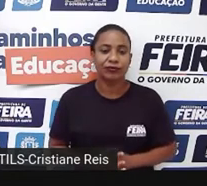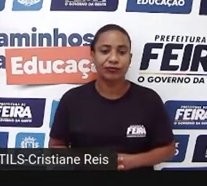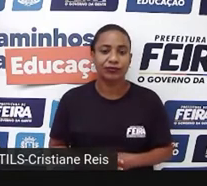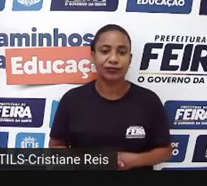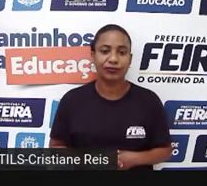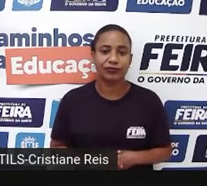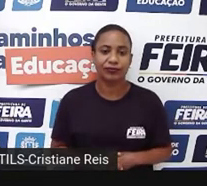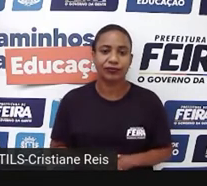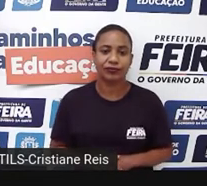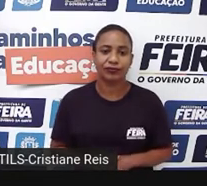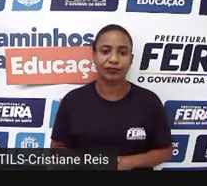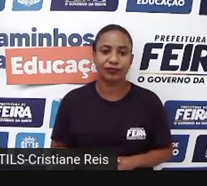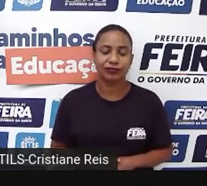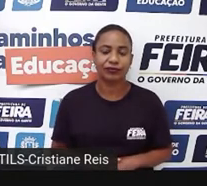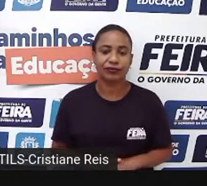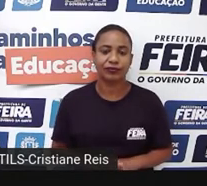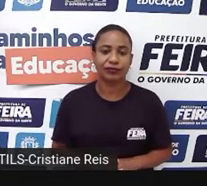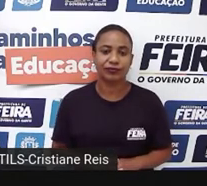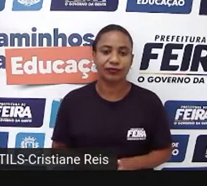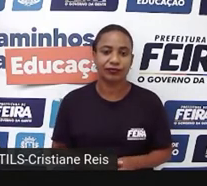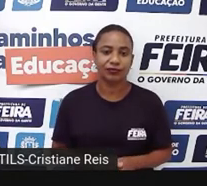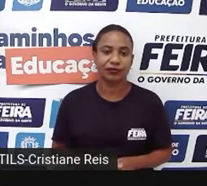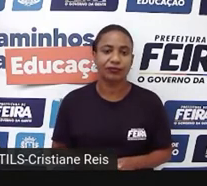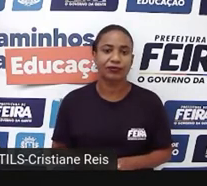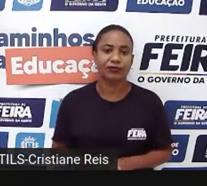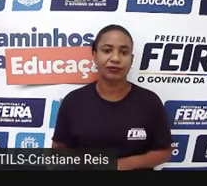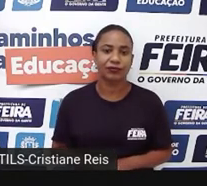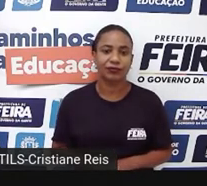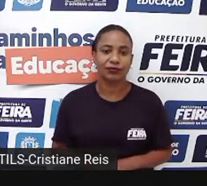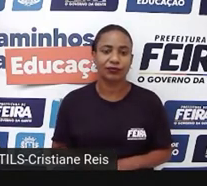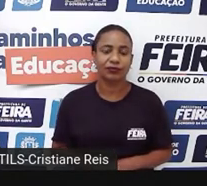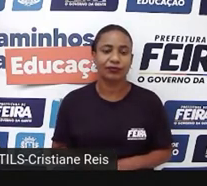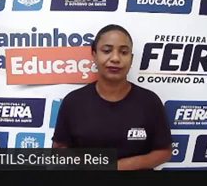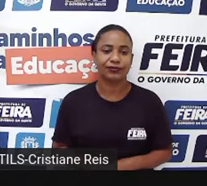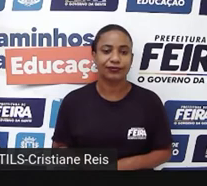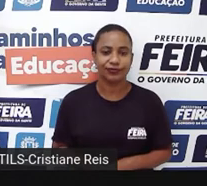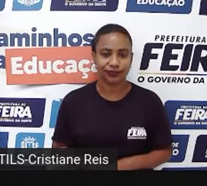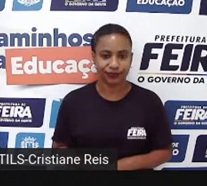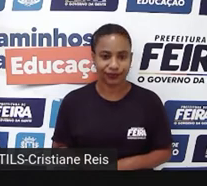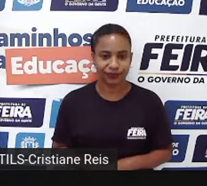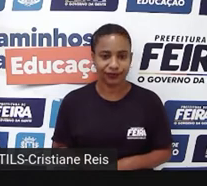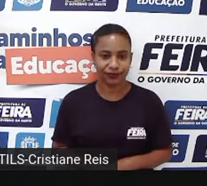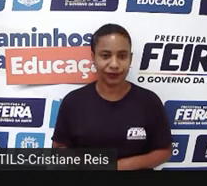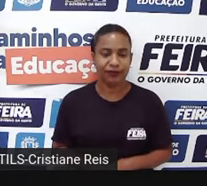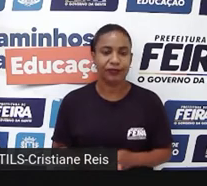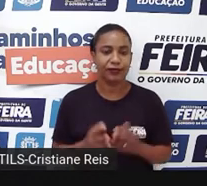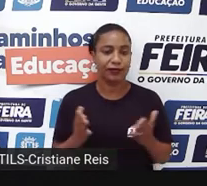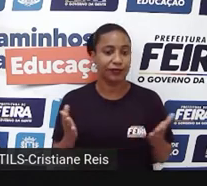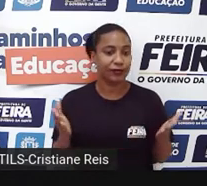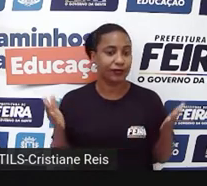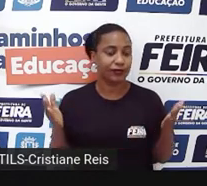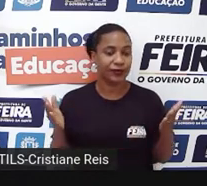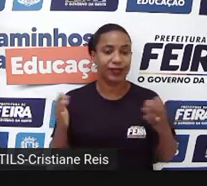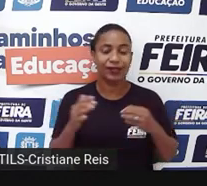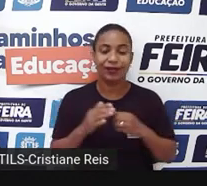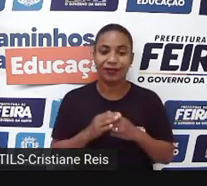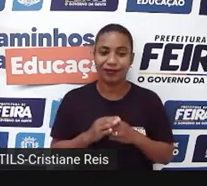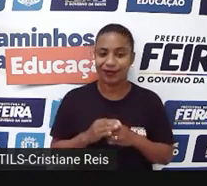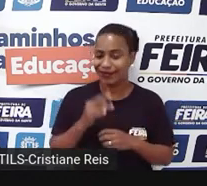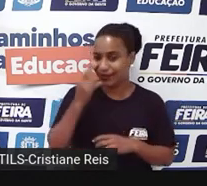Picchu, Peru, South America and the United States. Então, a história,